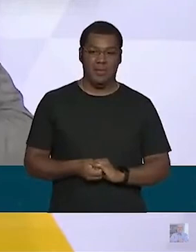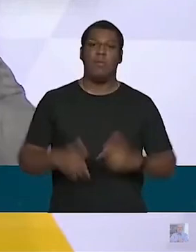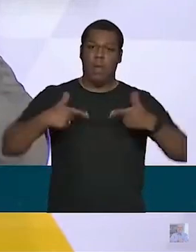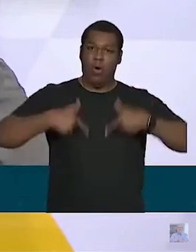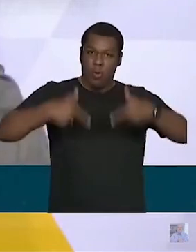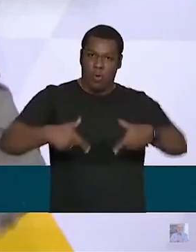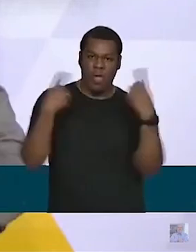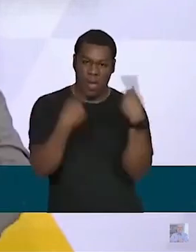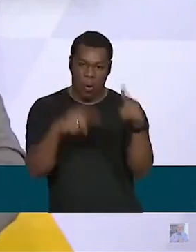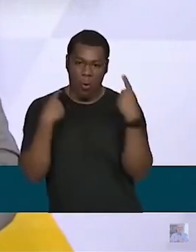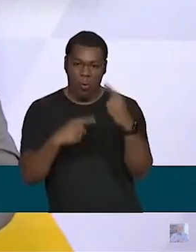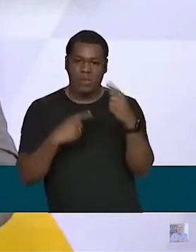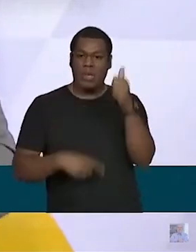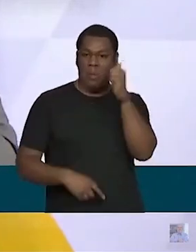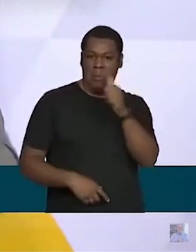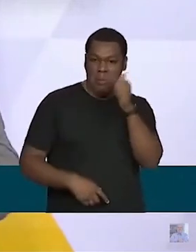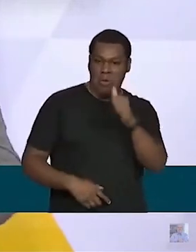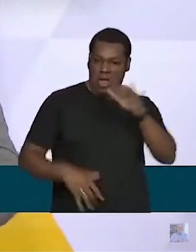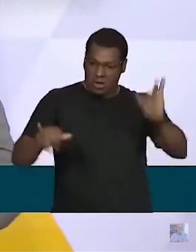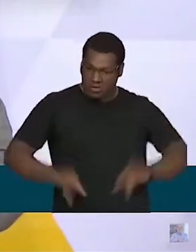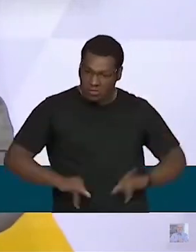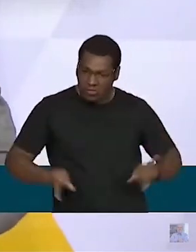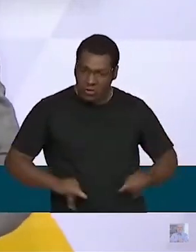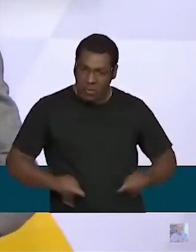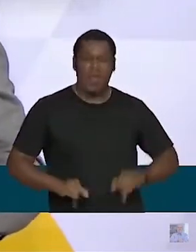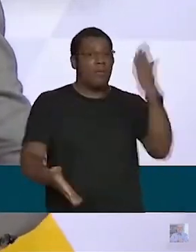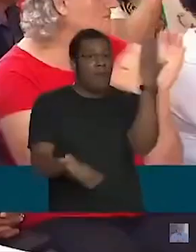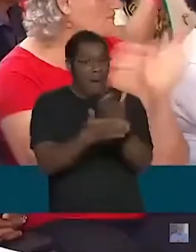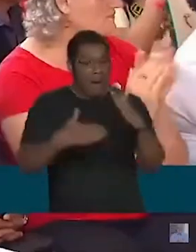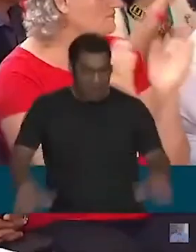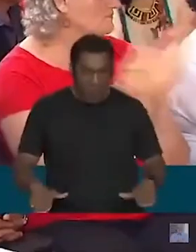uma luta sem trégua, sem trégua.